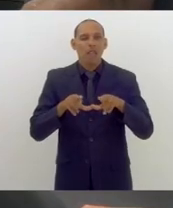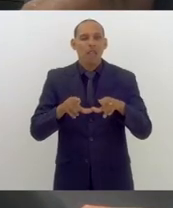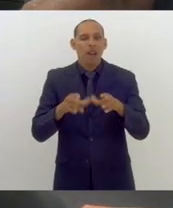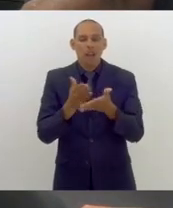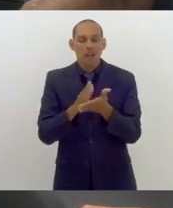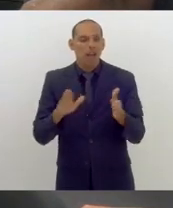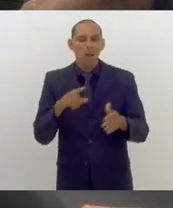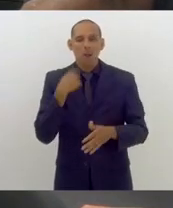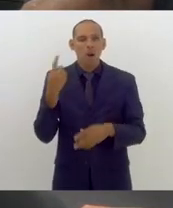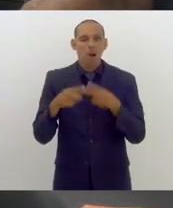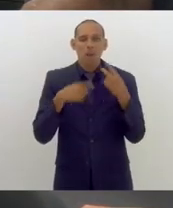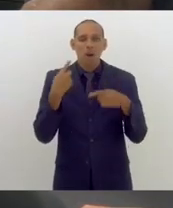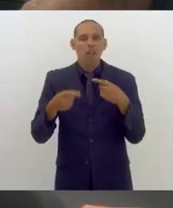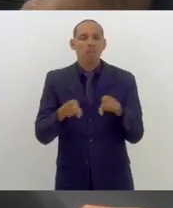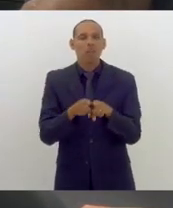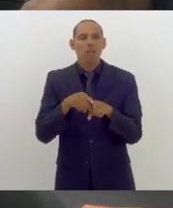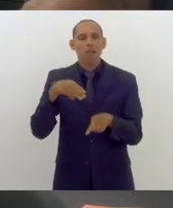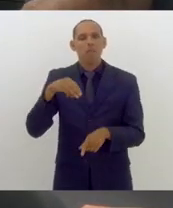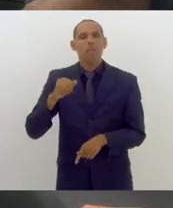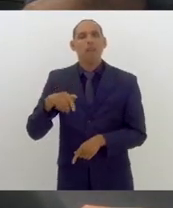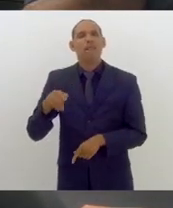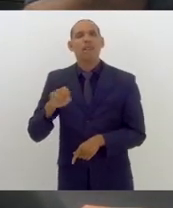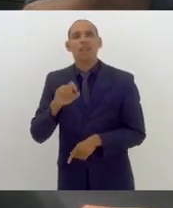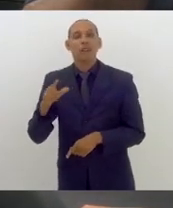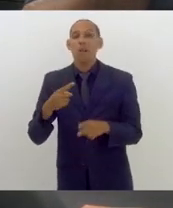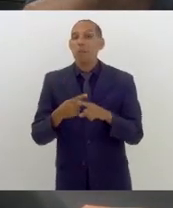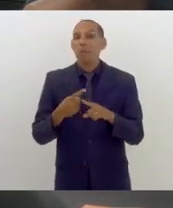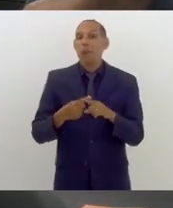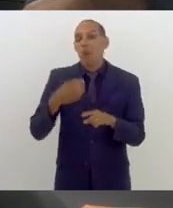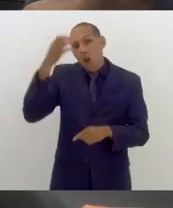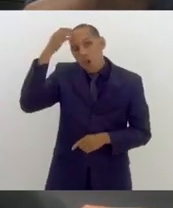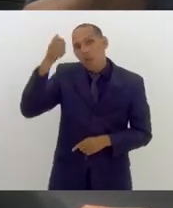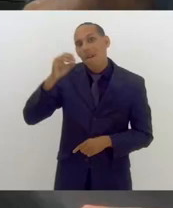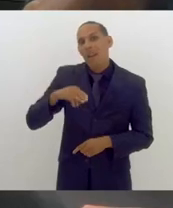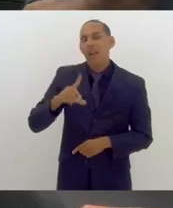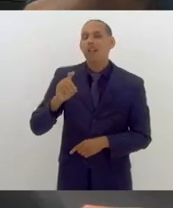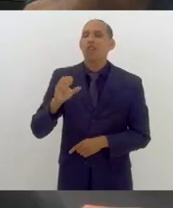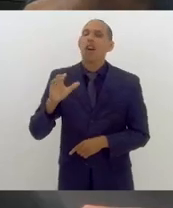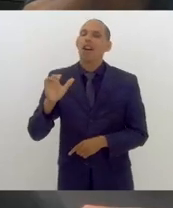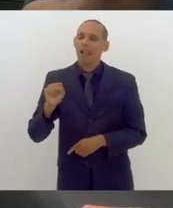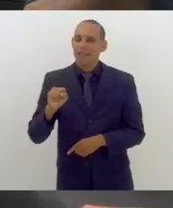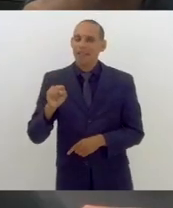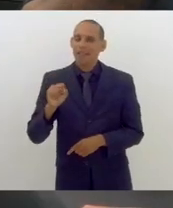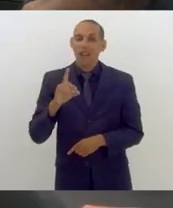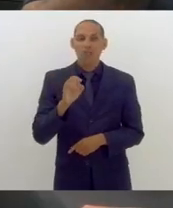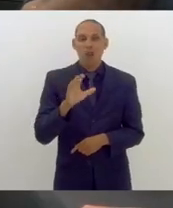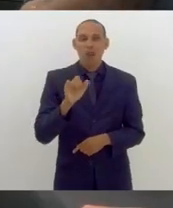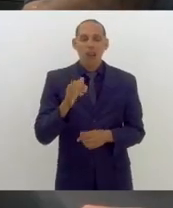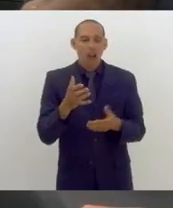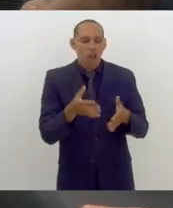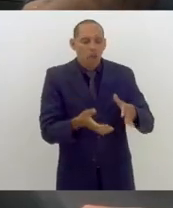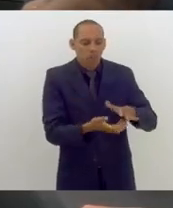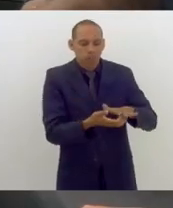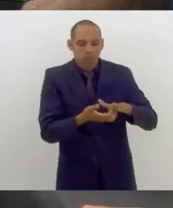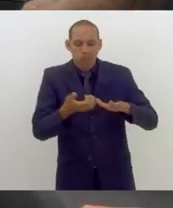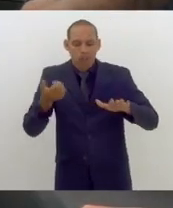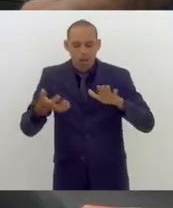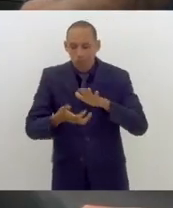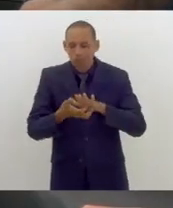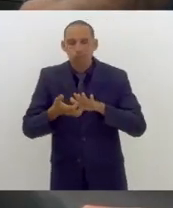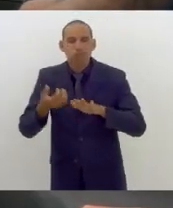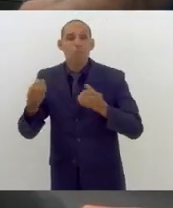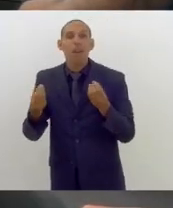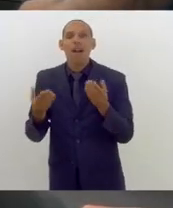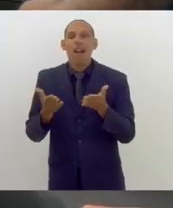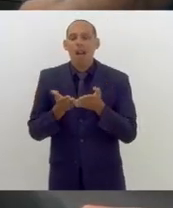também dotas porque Docas é culpado que Doca faz as dragagem para fazer os calado dos seus